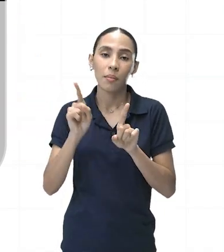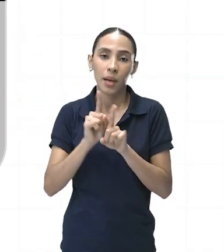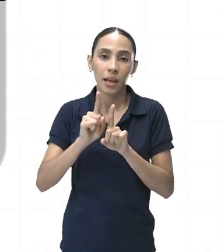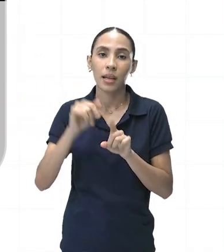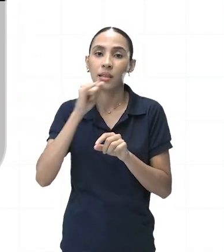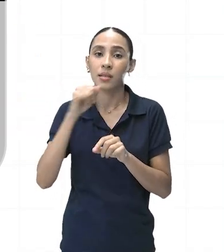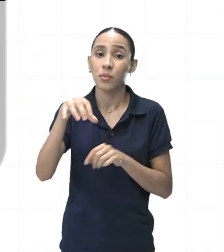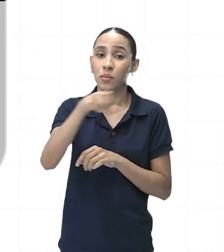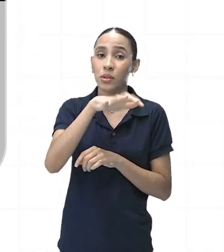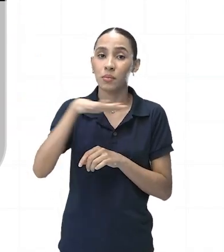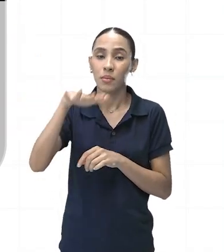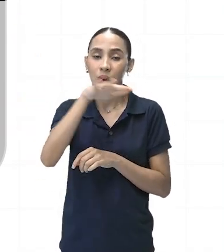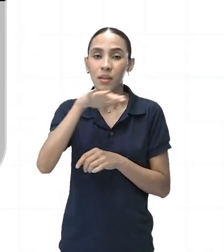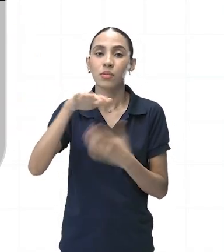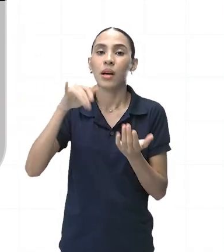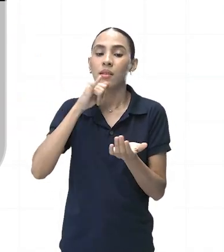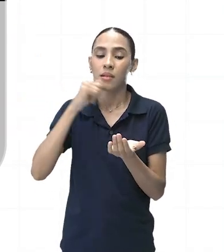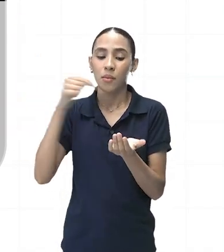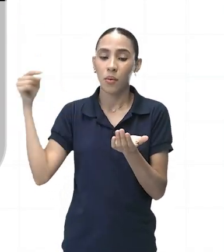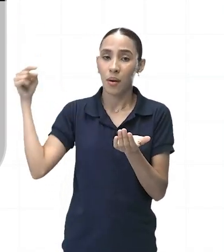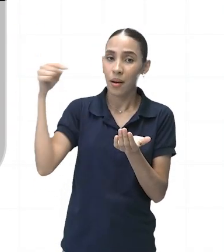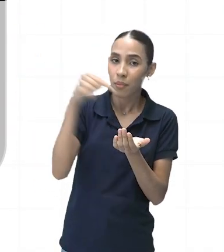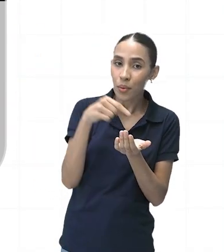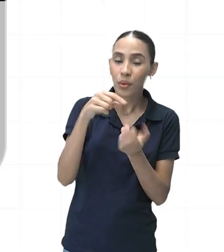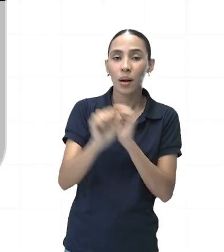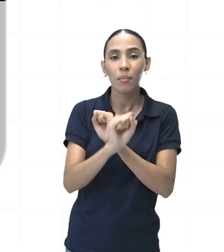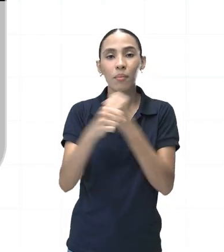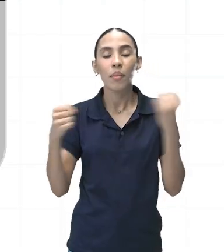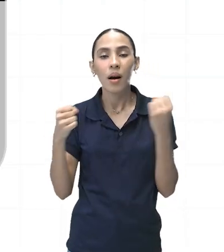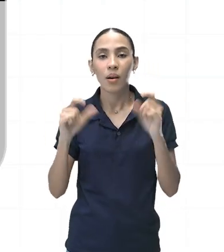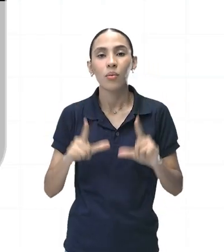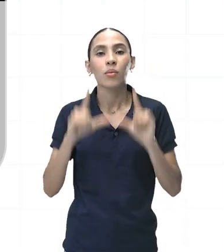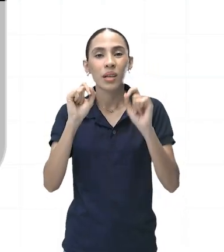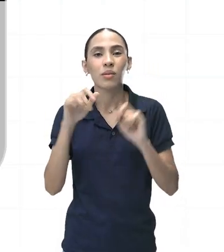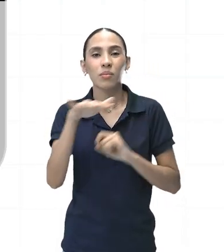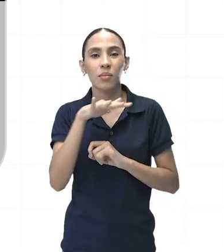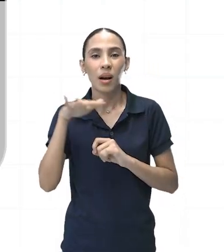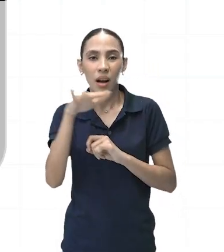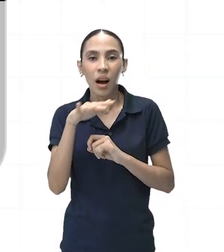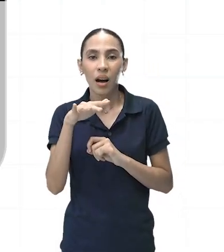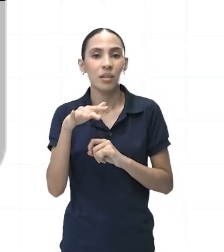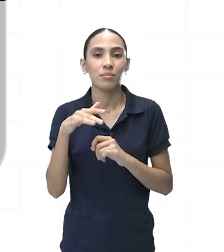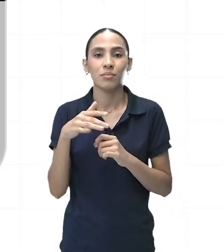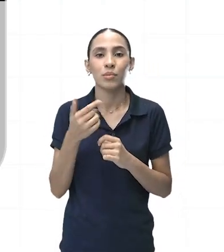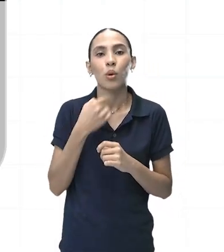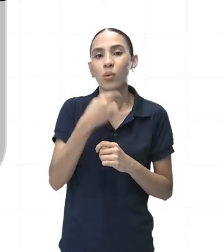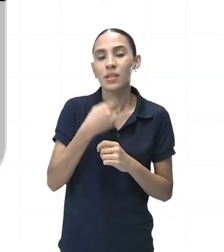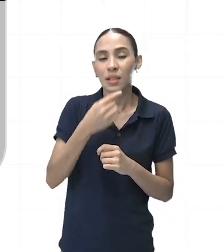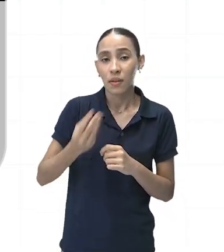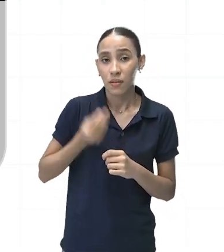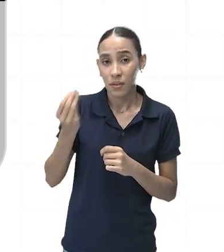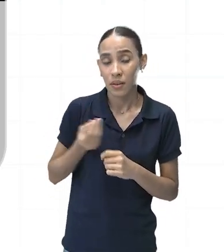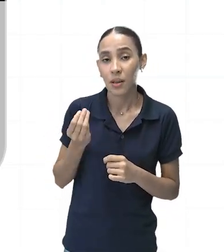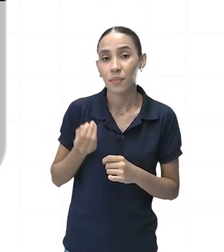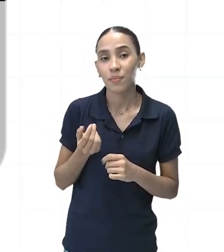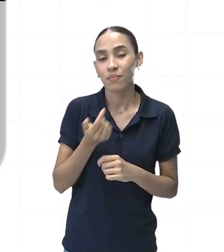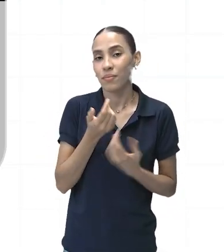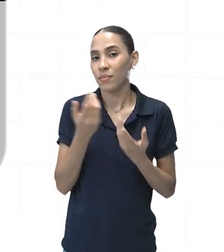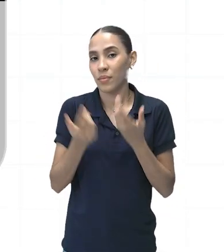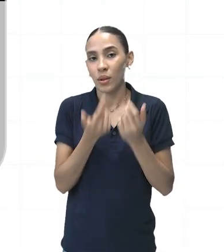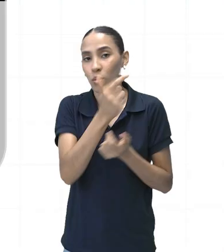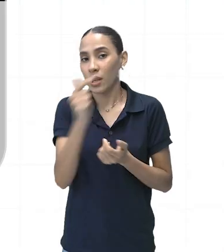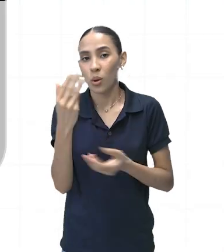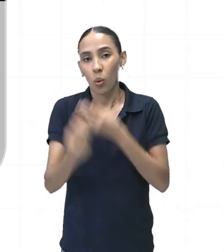do espaço, atingiriam a nossa Terra, tornando, então, um ambiente inóspito, ou seja, que não permite